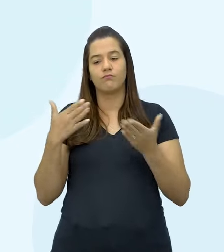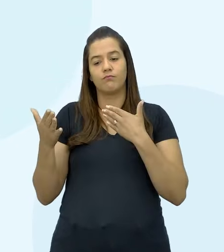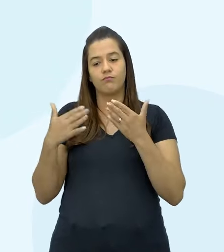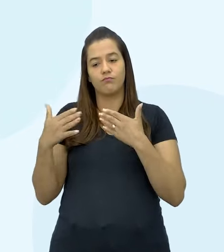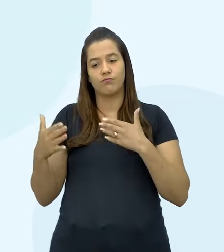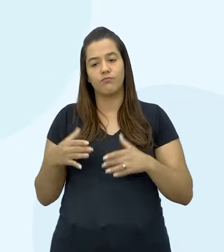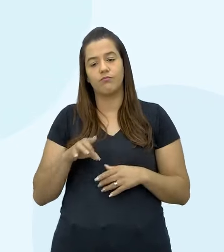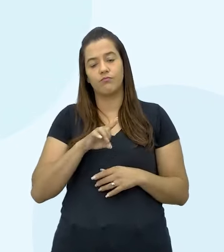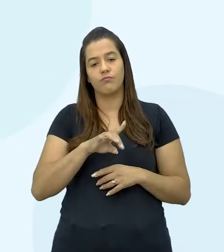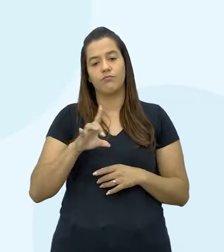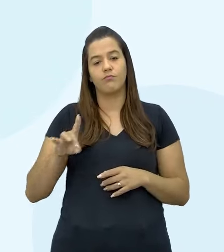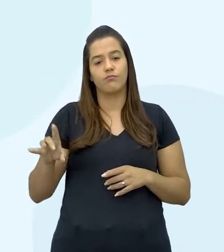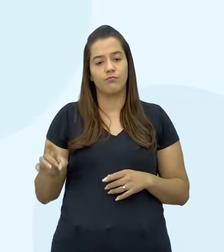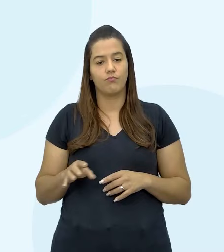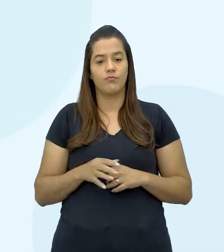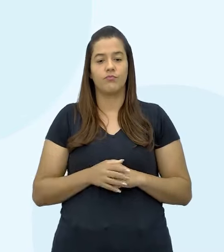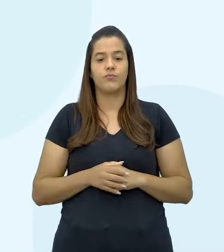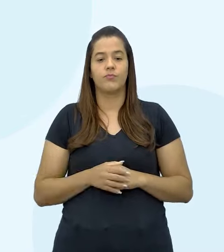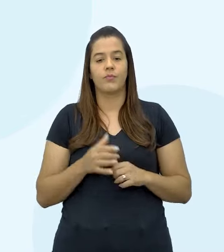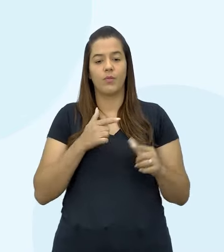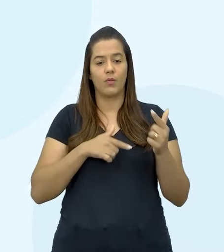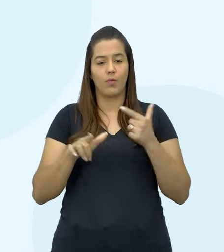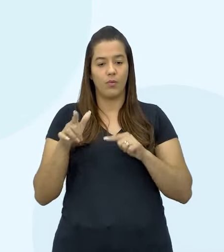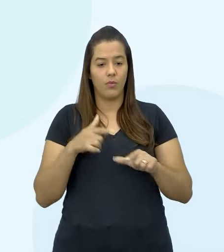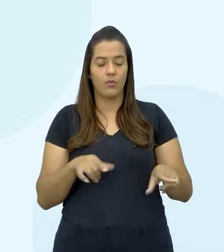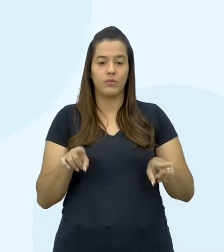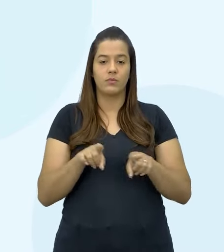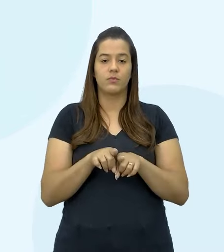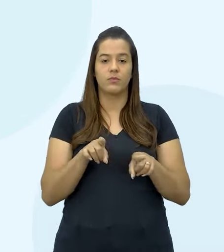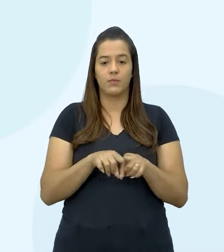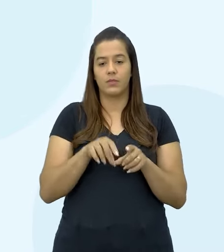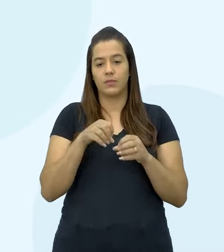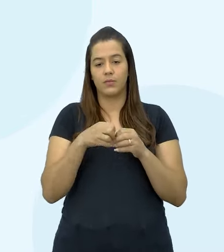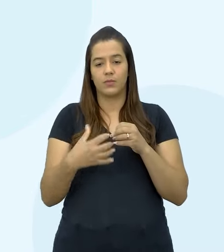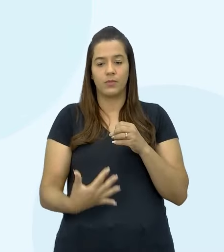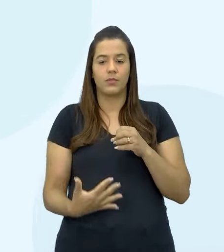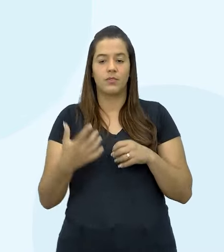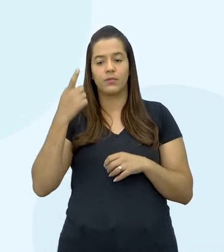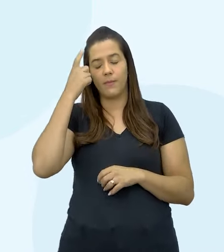entre as outras unidades, né, e pensando